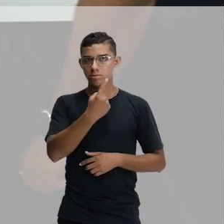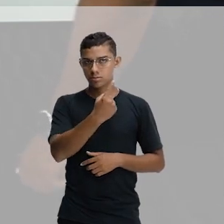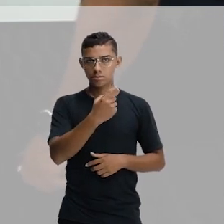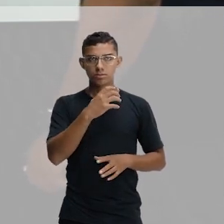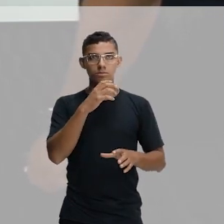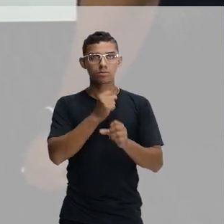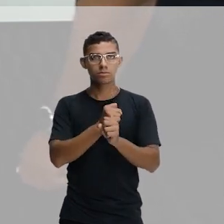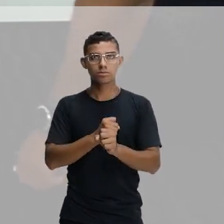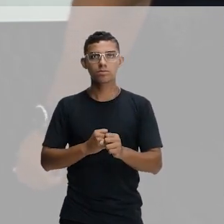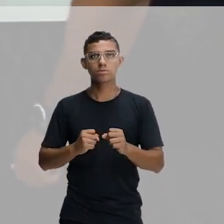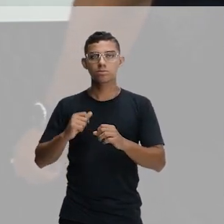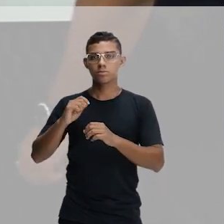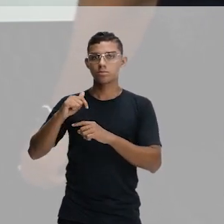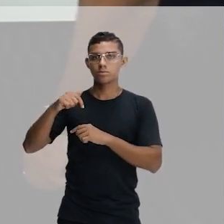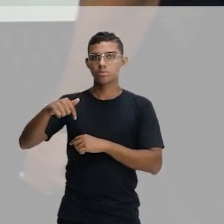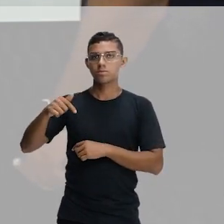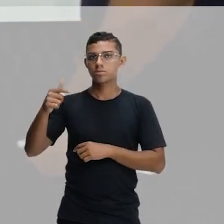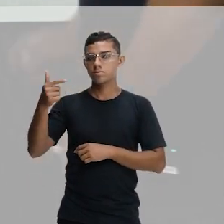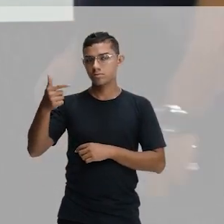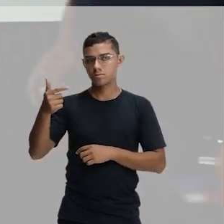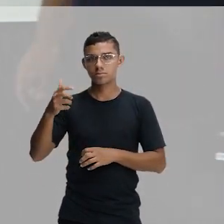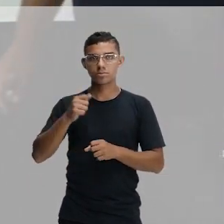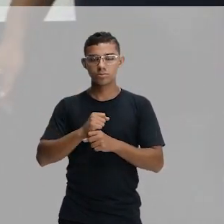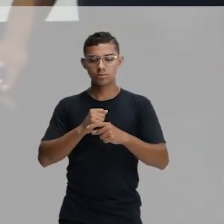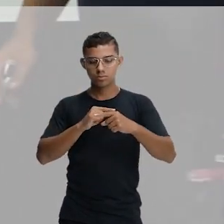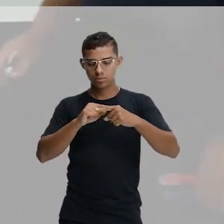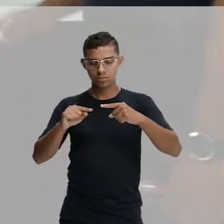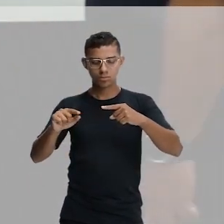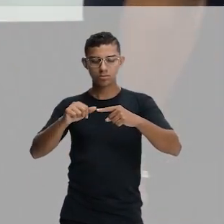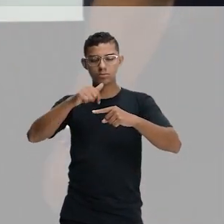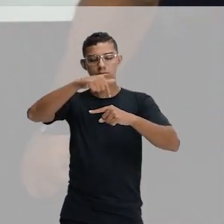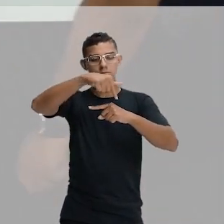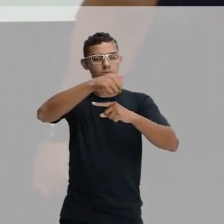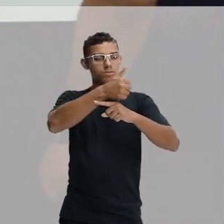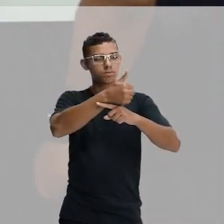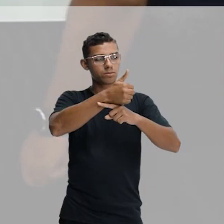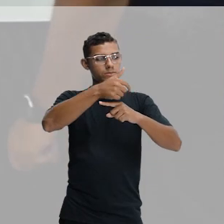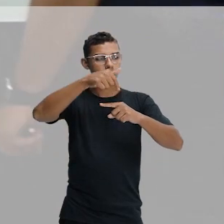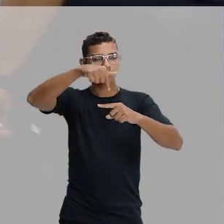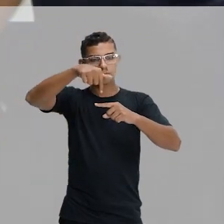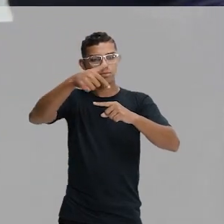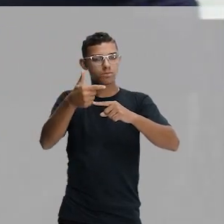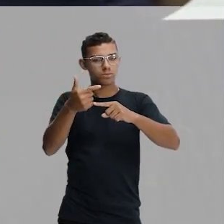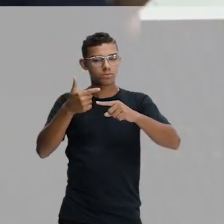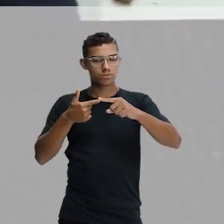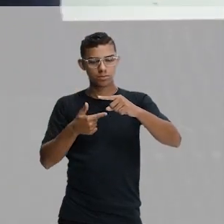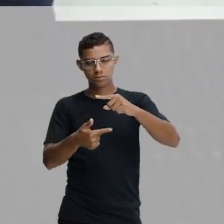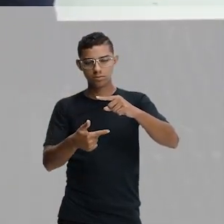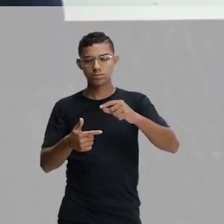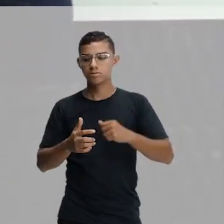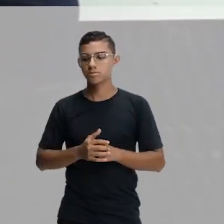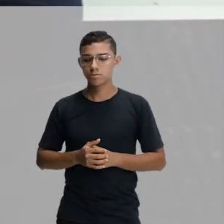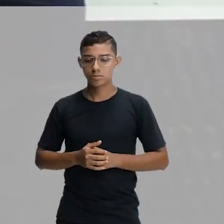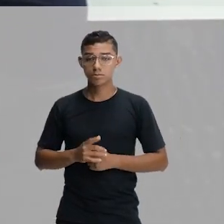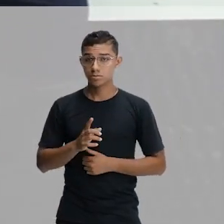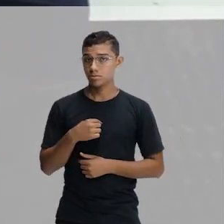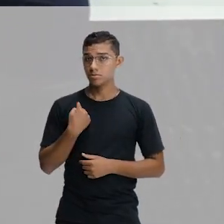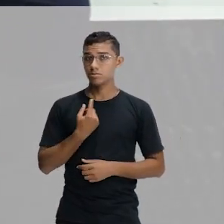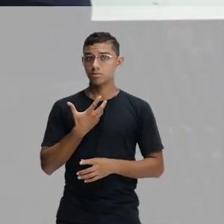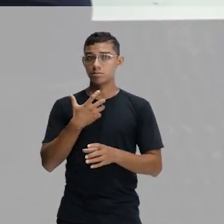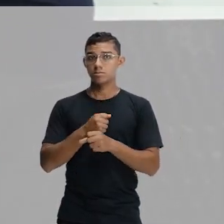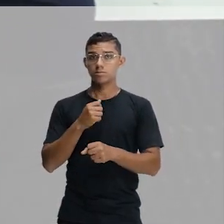corpo 2 e dividir por 2. Nós tiramos a média. Certo? Quando nós fazemos essa média, nós vamos